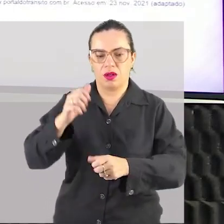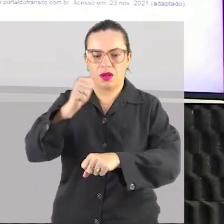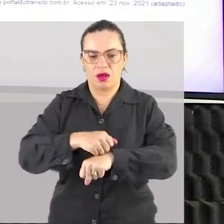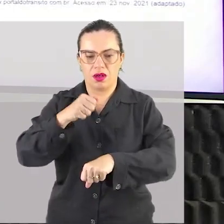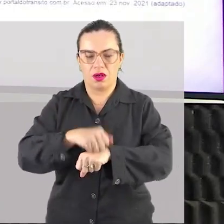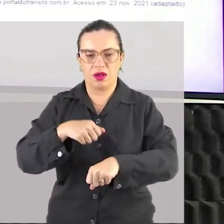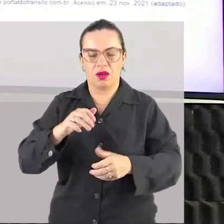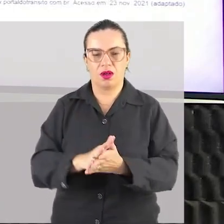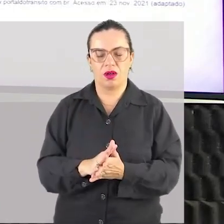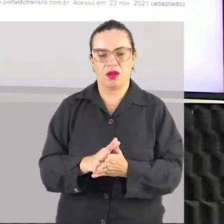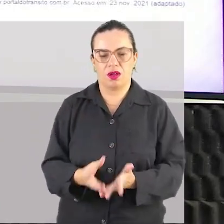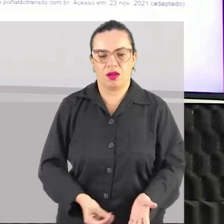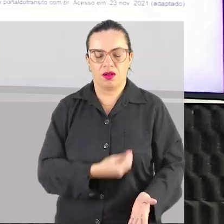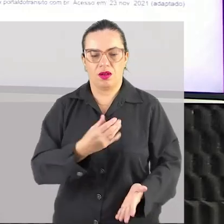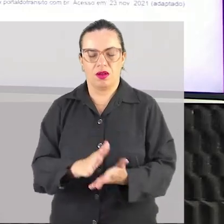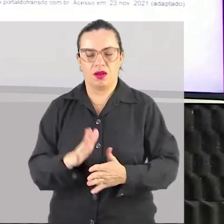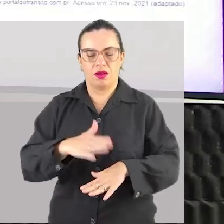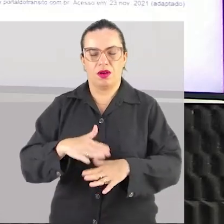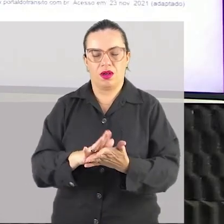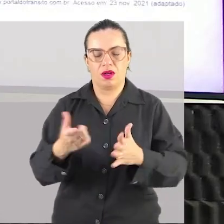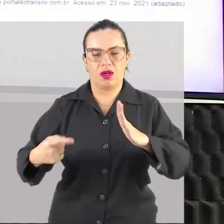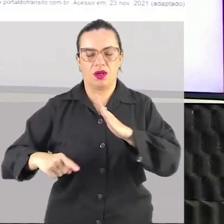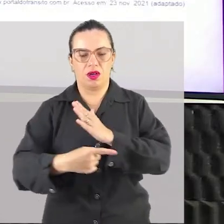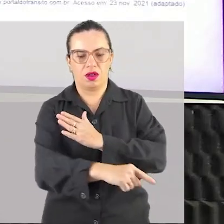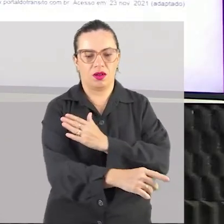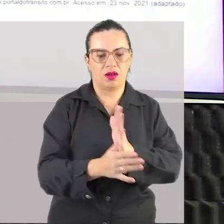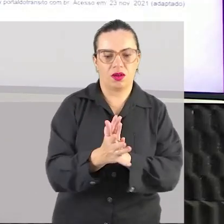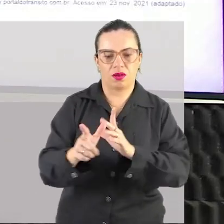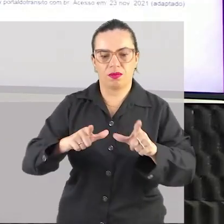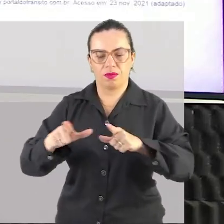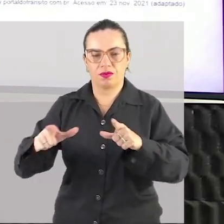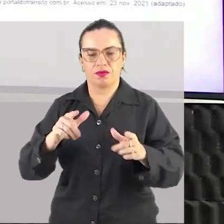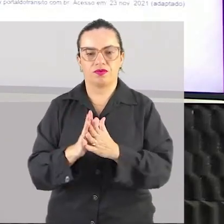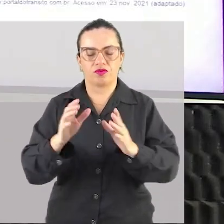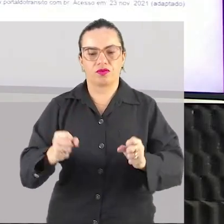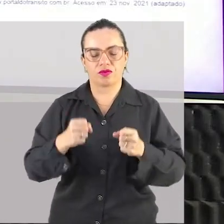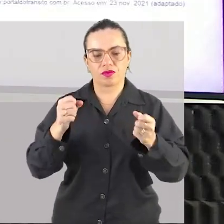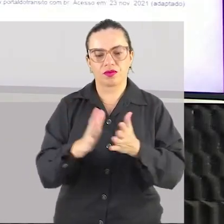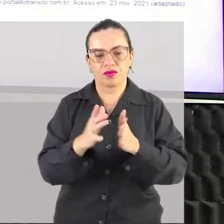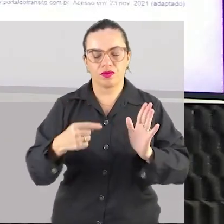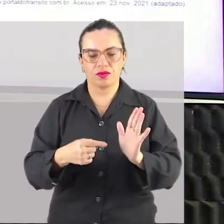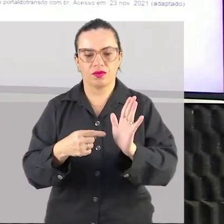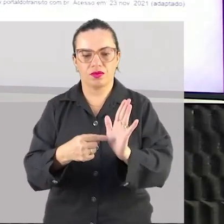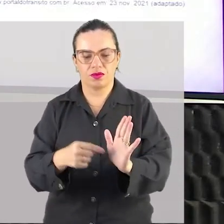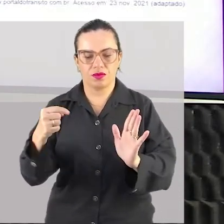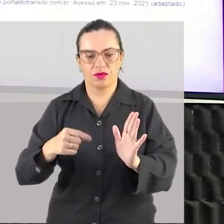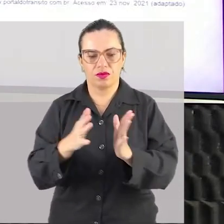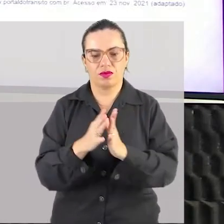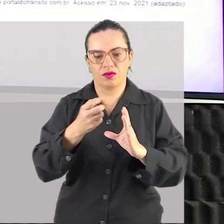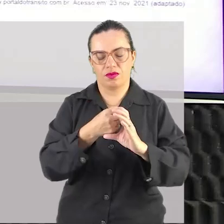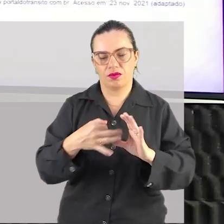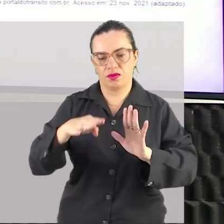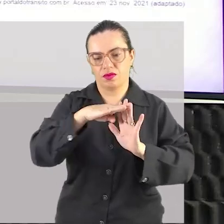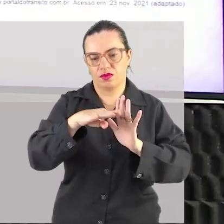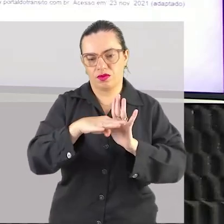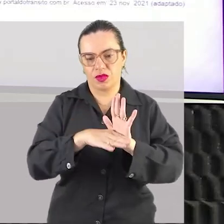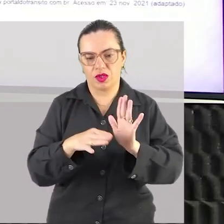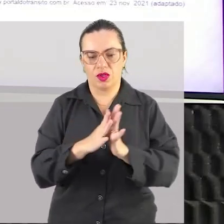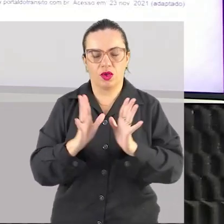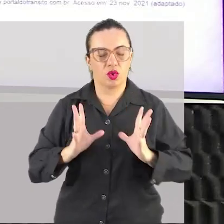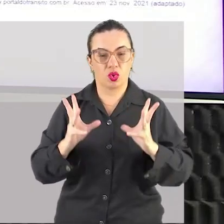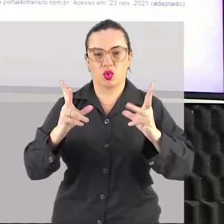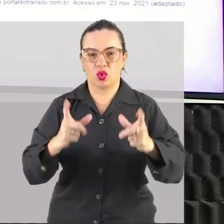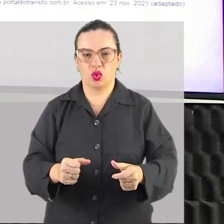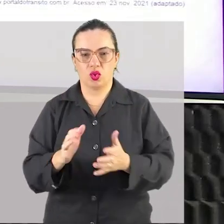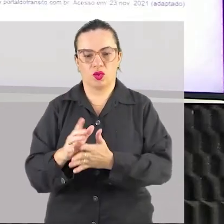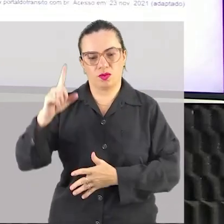emprego olha aqui aqui aqui você já poderia destacar várias questões entre elas primeiro ele fala bem aqui de todos os dias